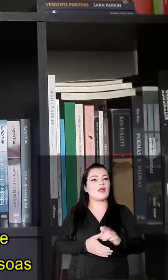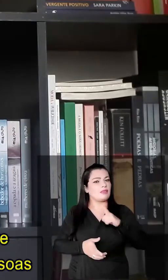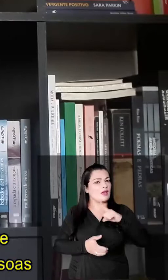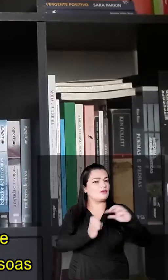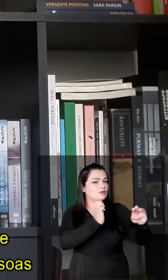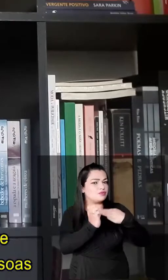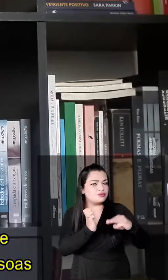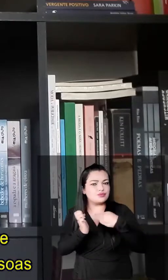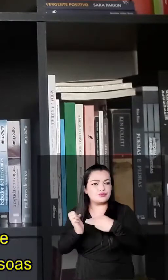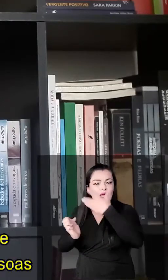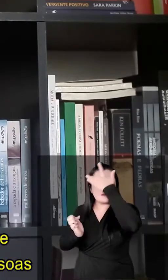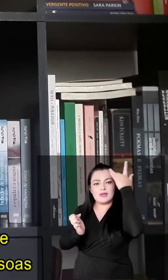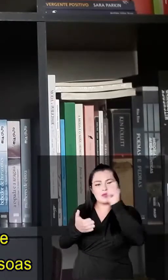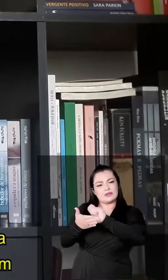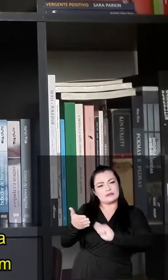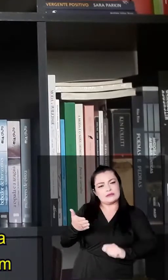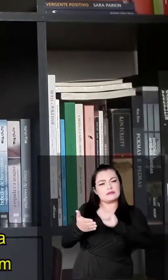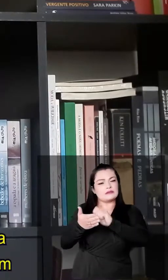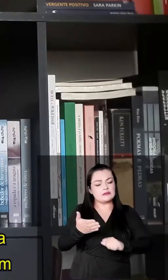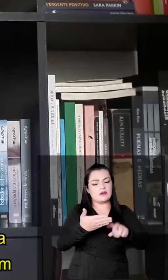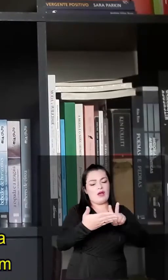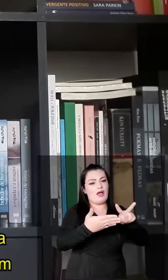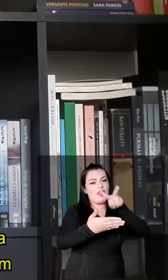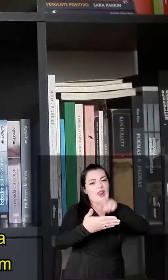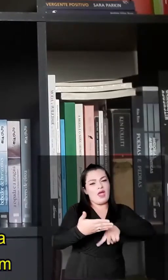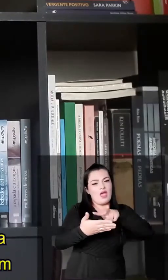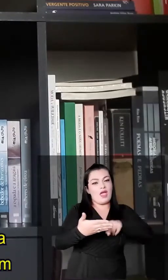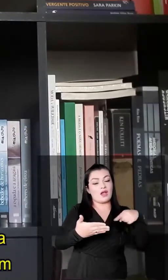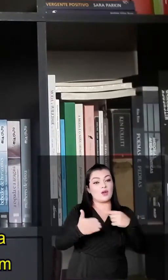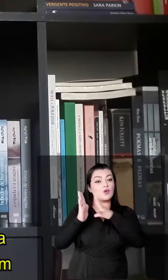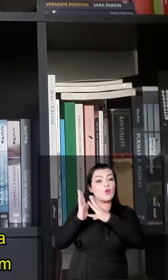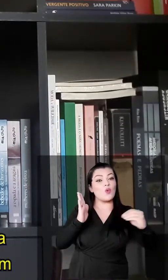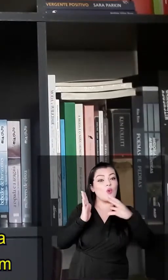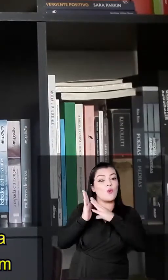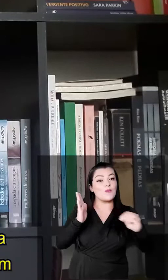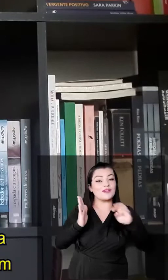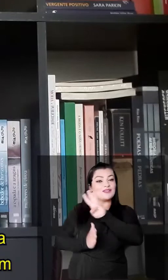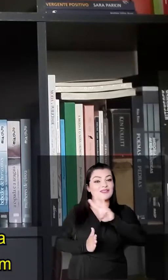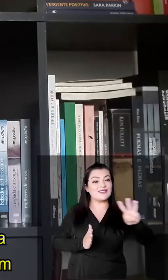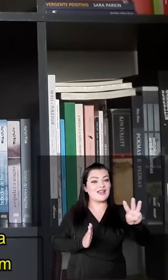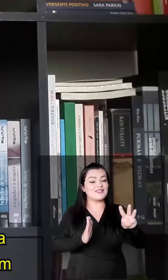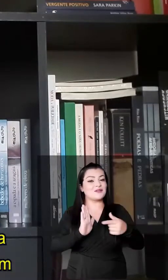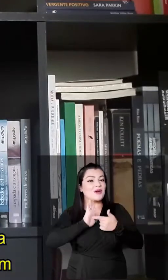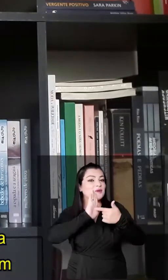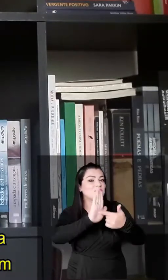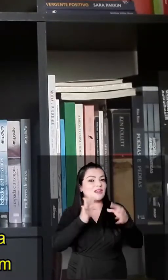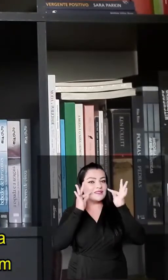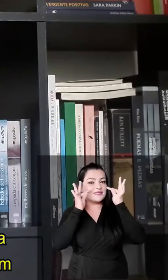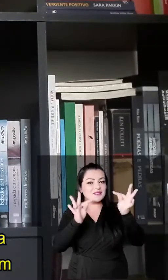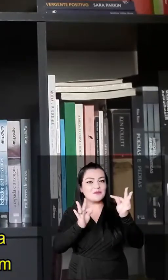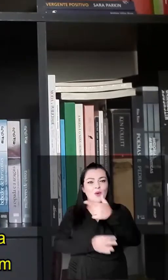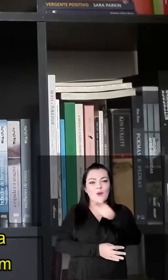Além desses escritos que as pessoas nos enviam e nós compartilhamos no site para ajudar outras pessoas,